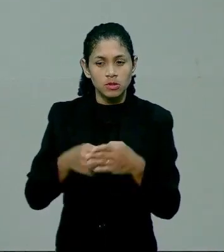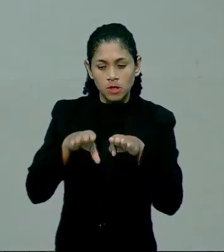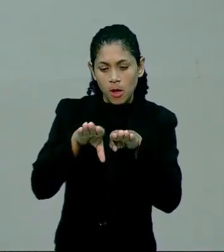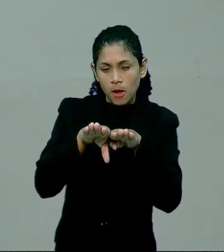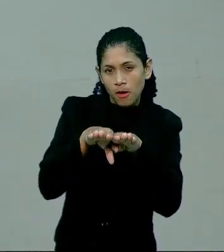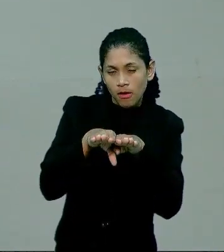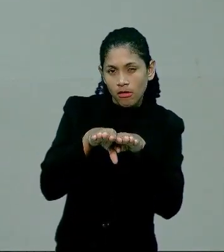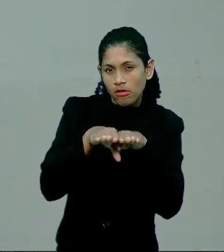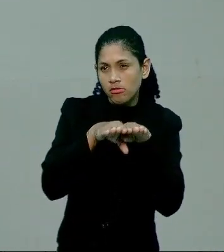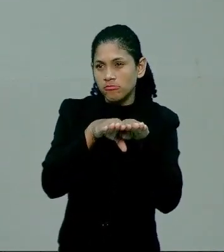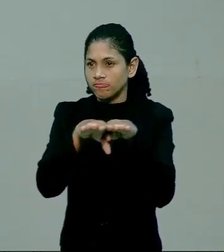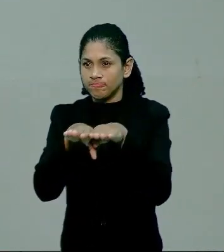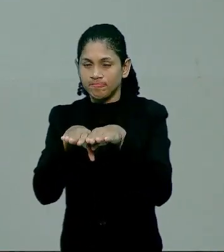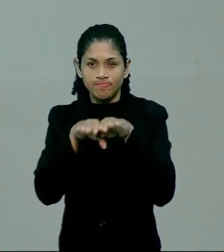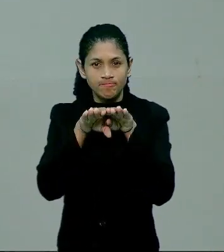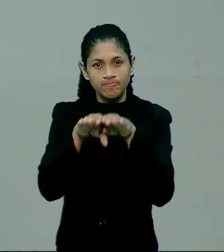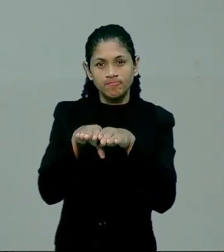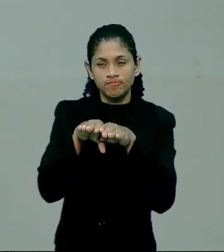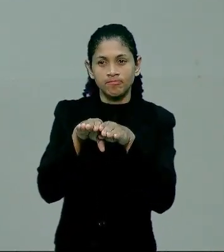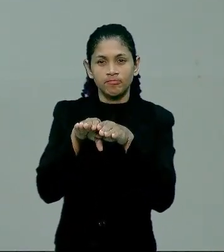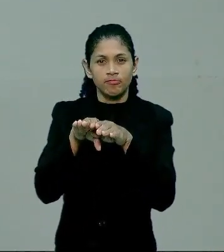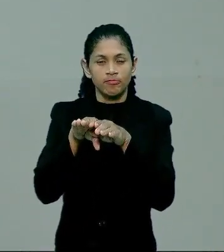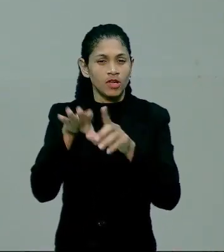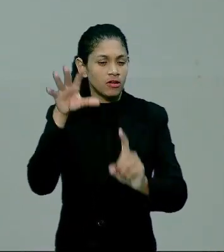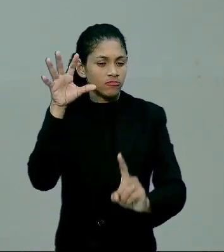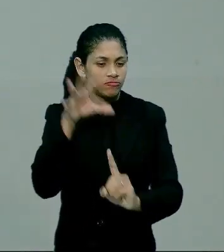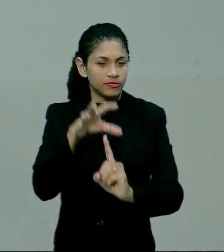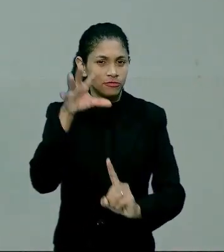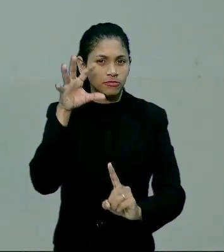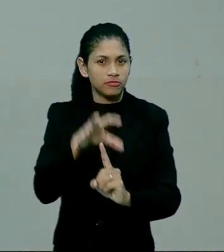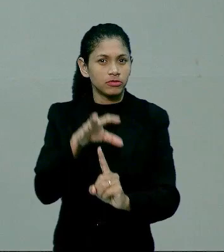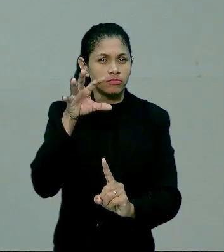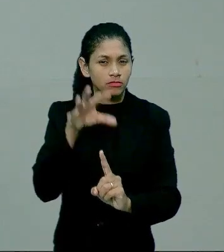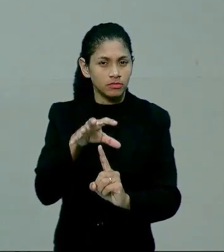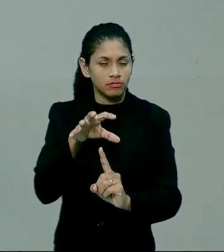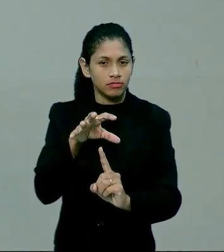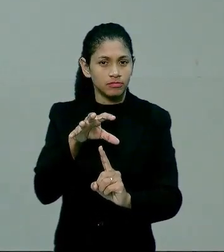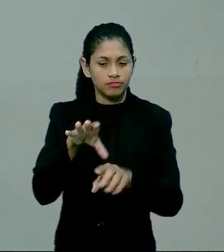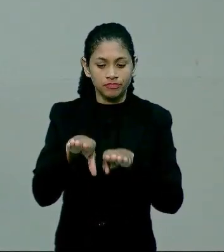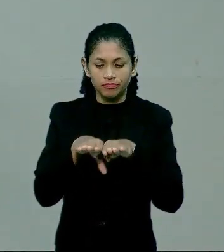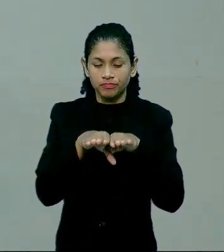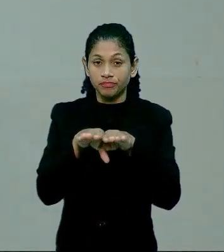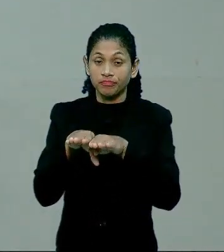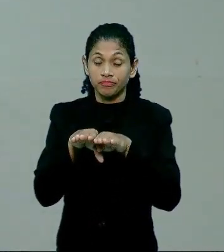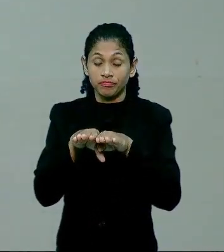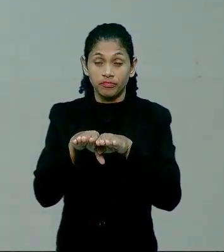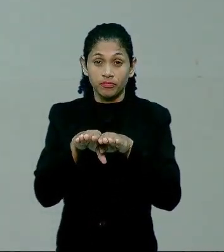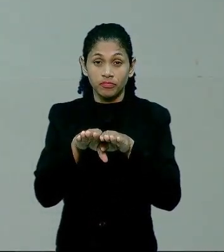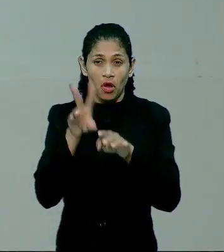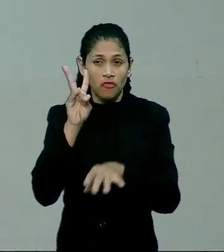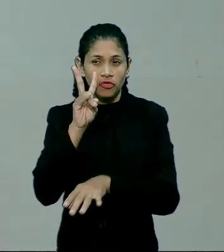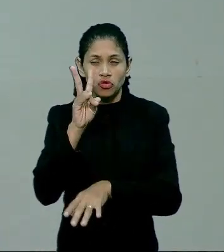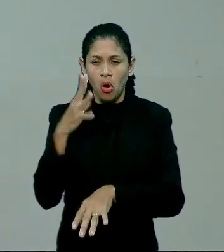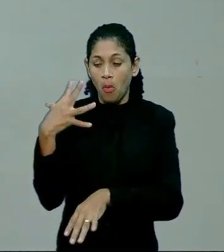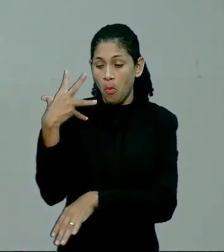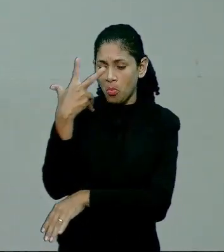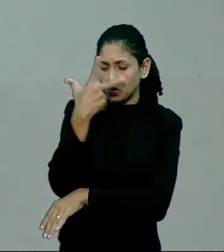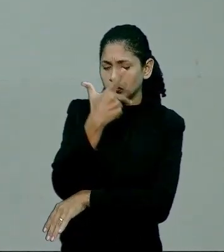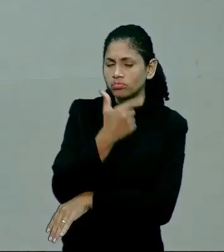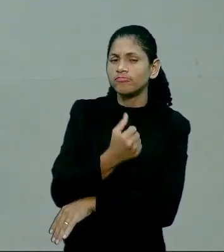ser igual, né, de ser condizente com aquilo que é visto como bonito, acaba gerando